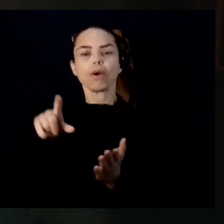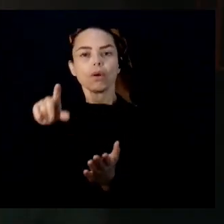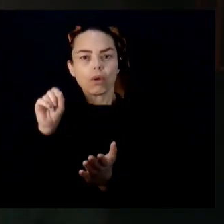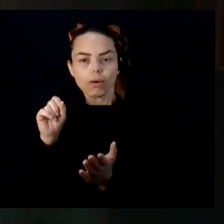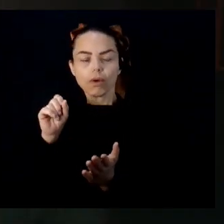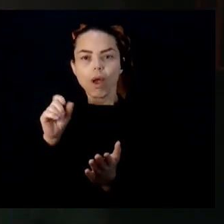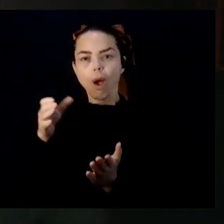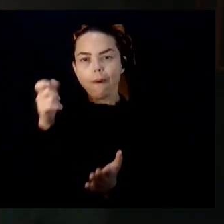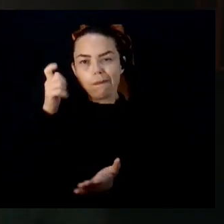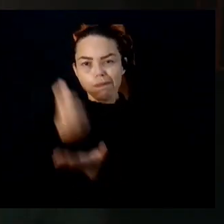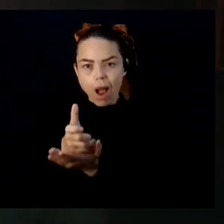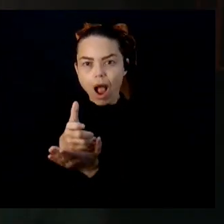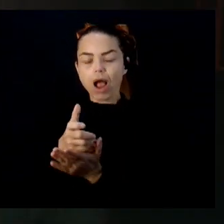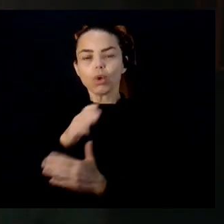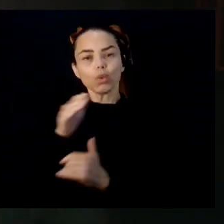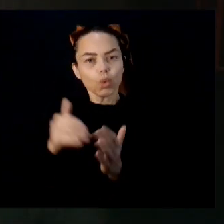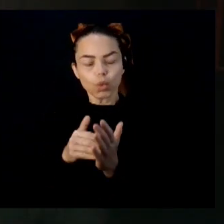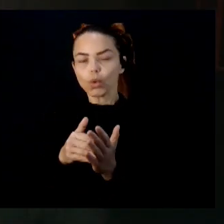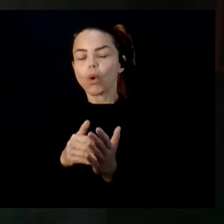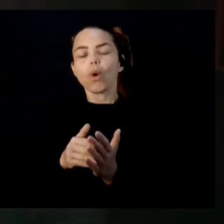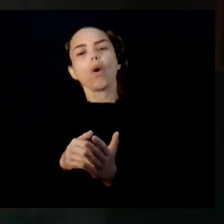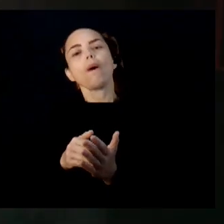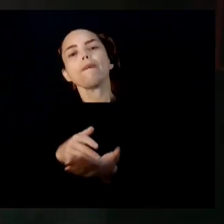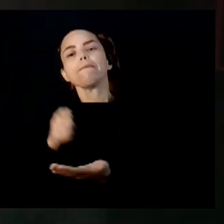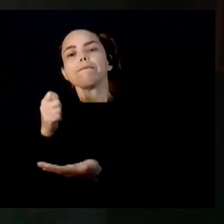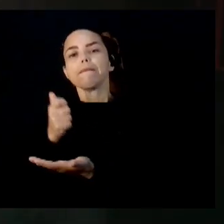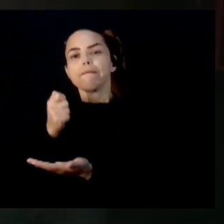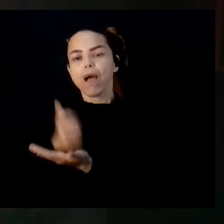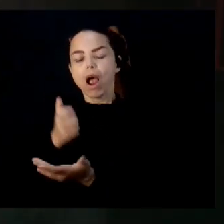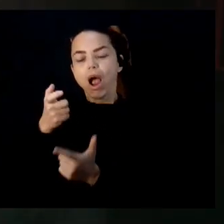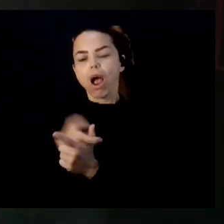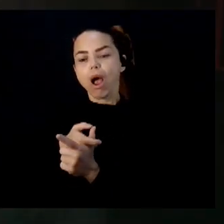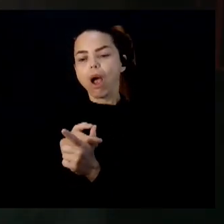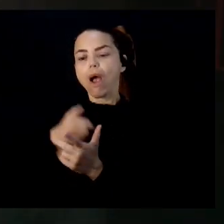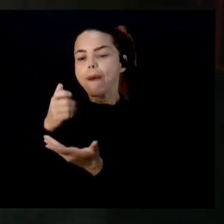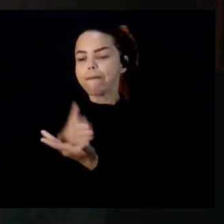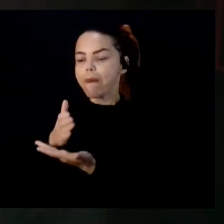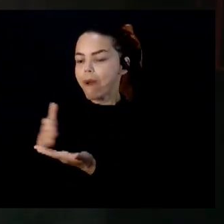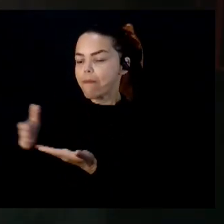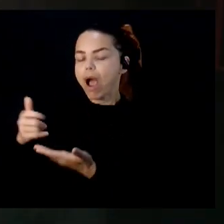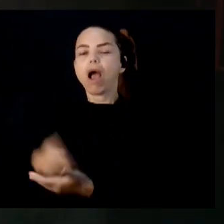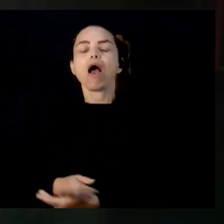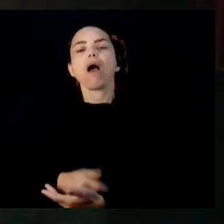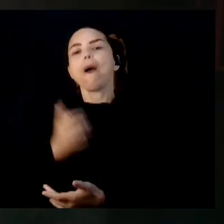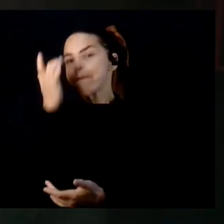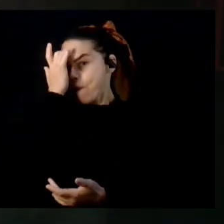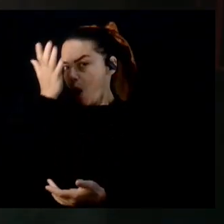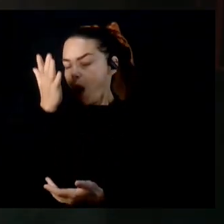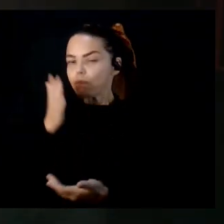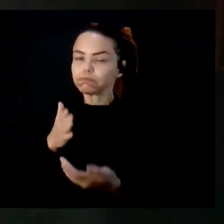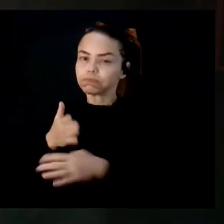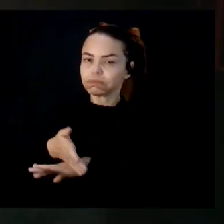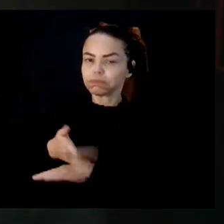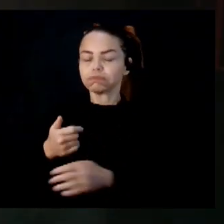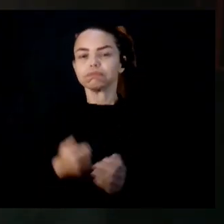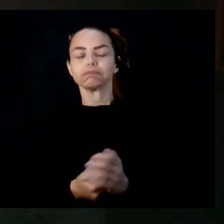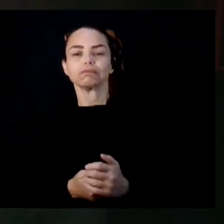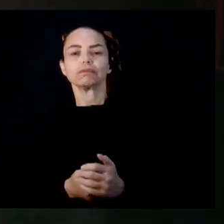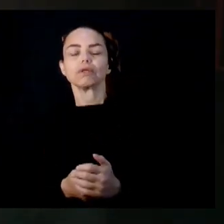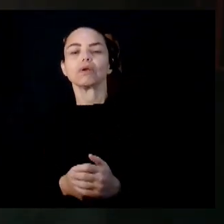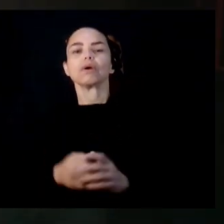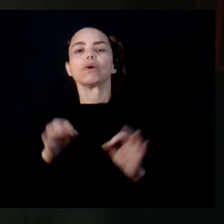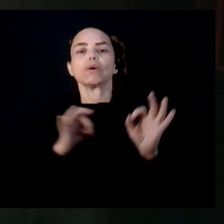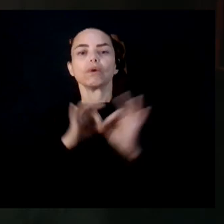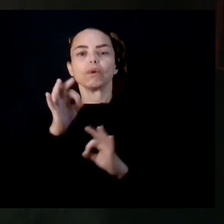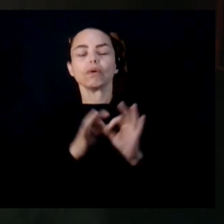vista, quanto para quem preferir parcelar a dívida. Para facilitar o acesso dos contribuintes ao programa, a